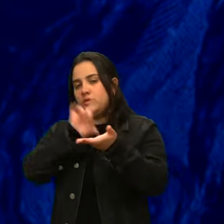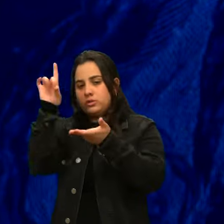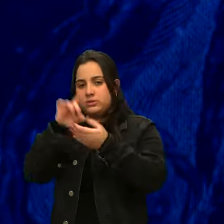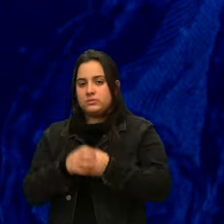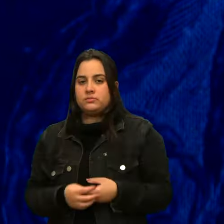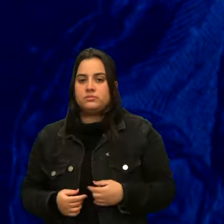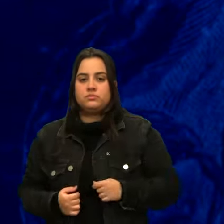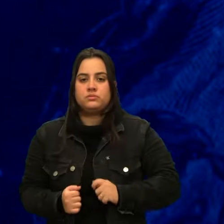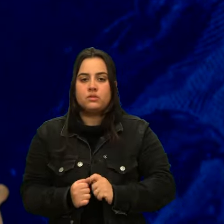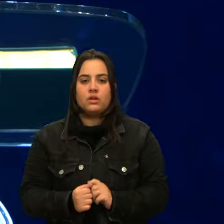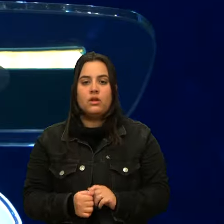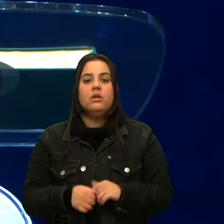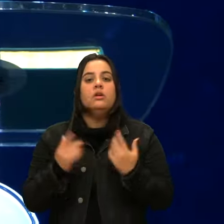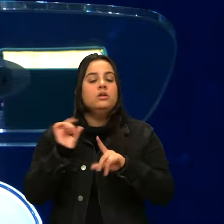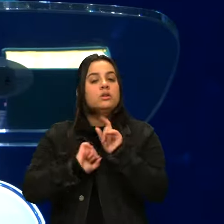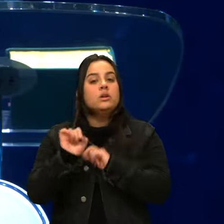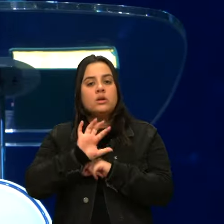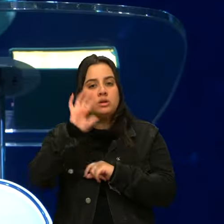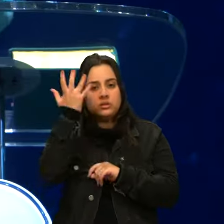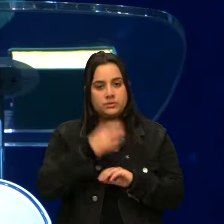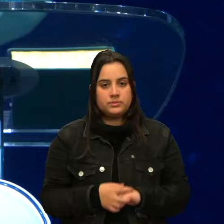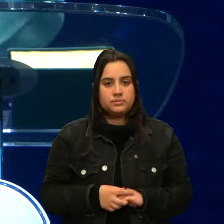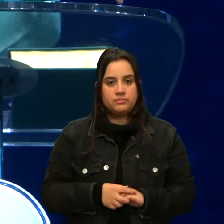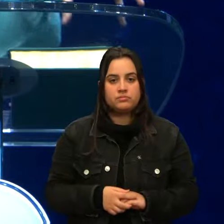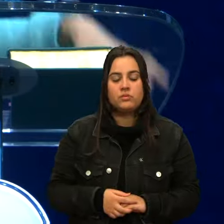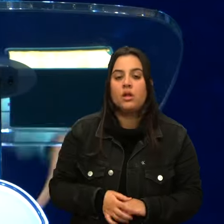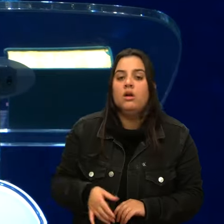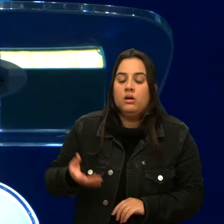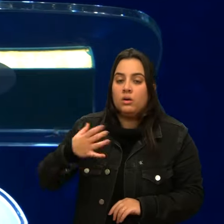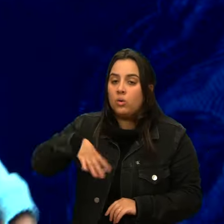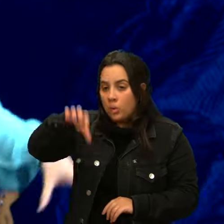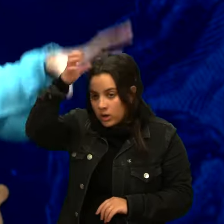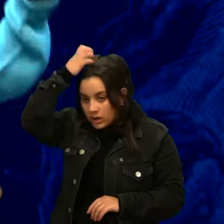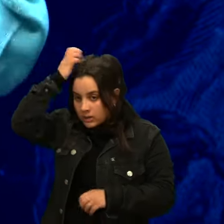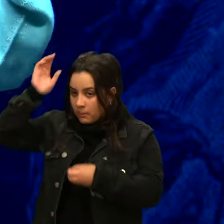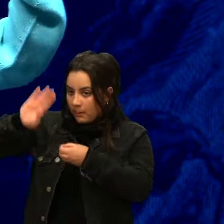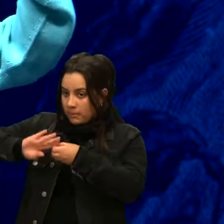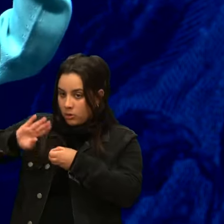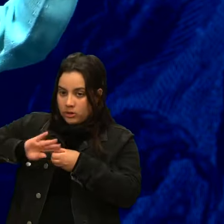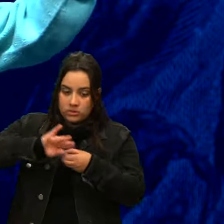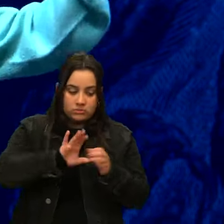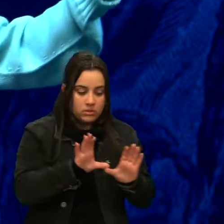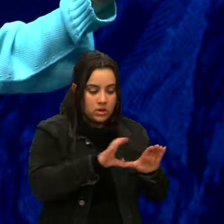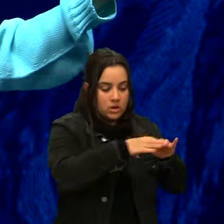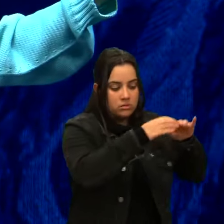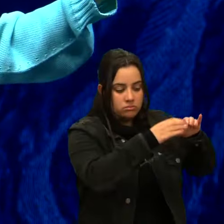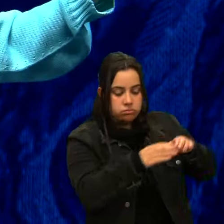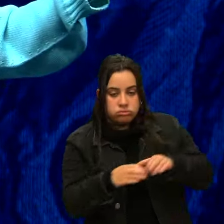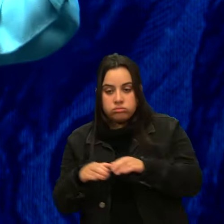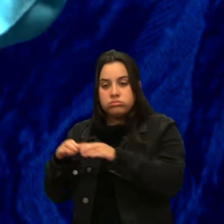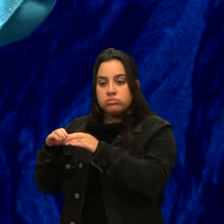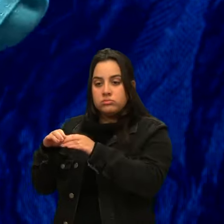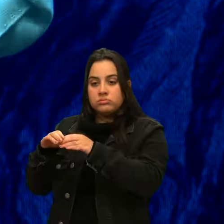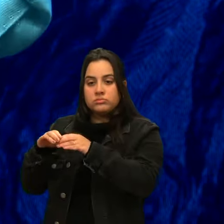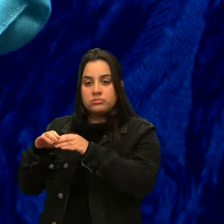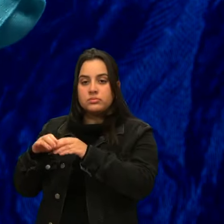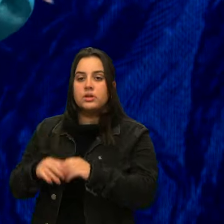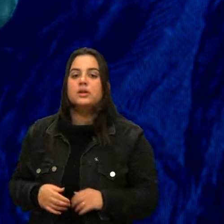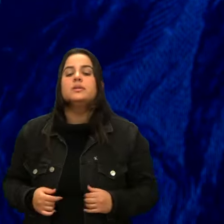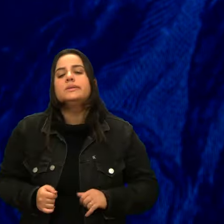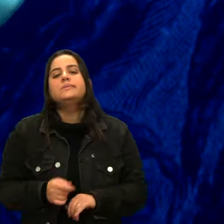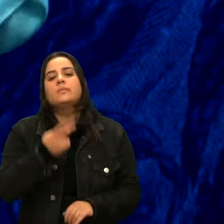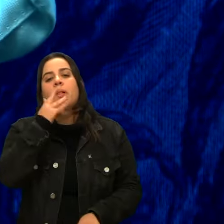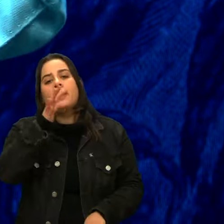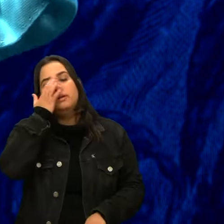aconteceu aqui? O rei, esse mesmo rei que tinha levado eles para a Babilônia, falou assim: eu tive um sonho e eu quero